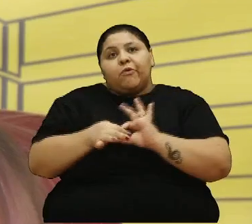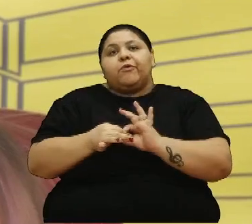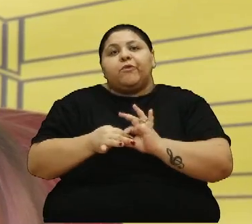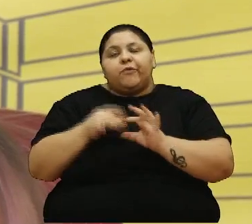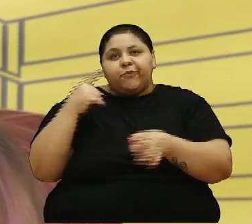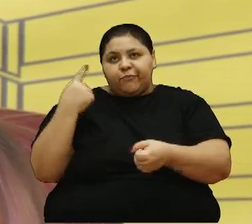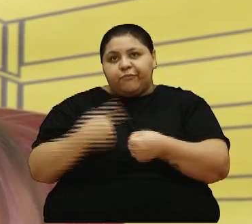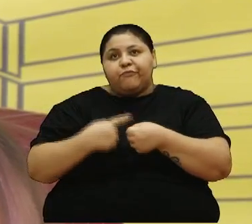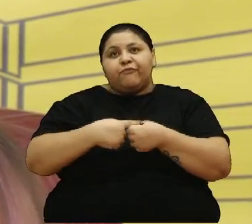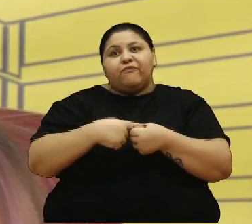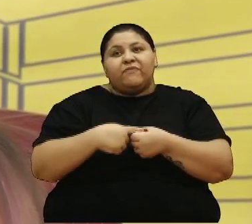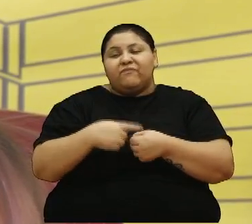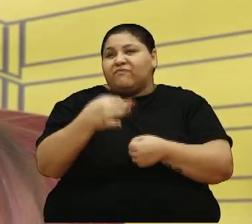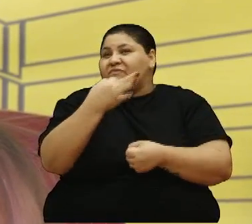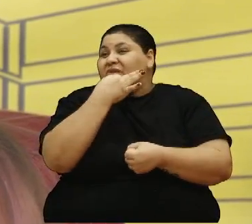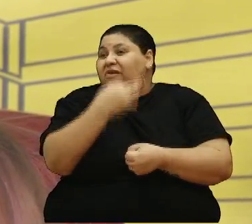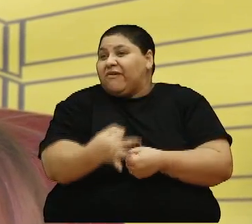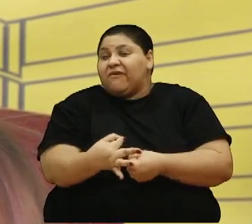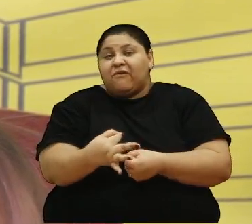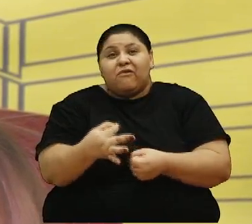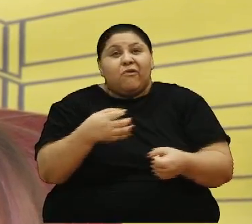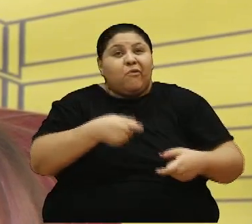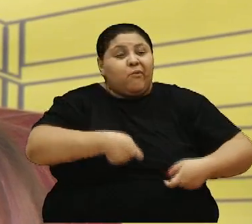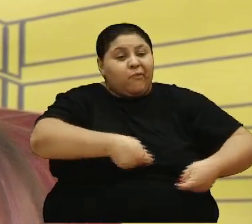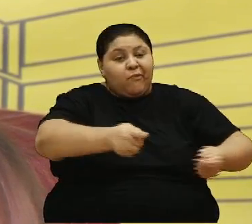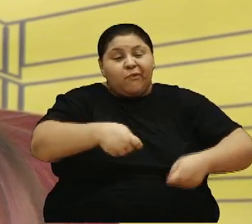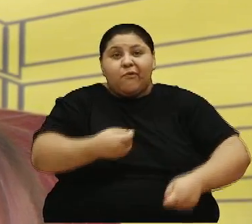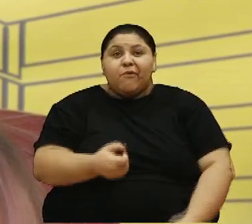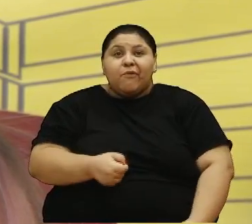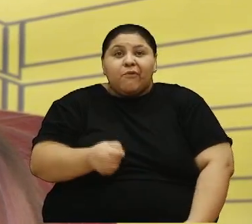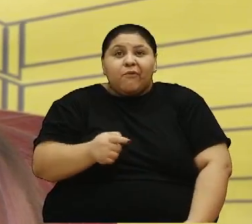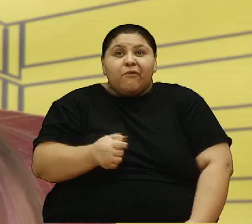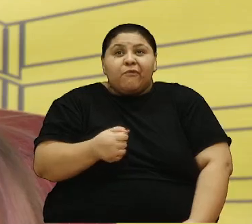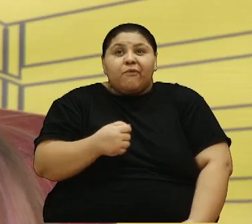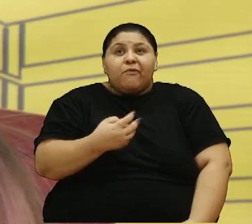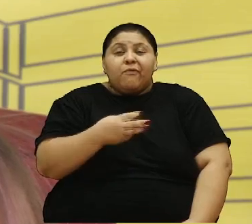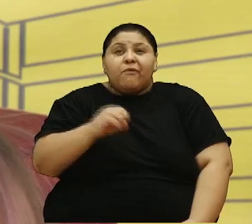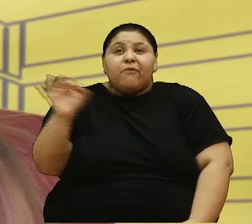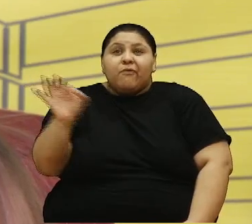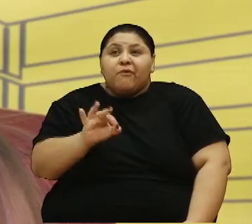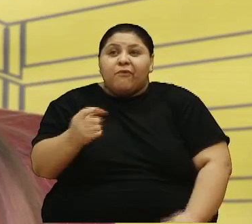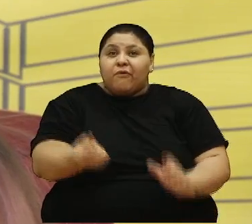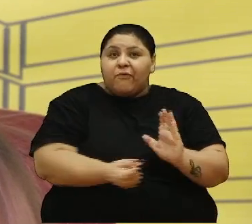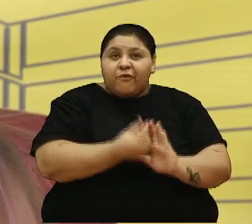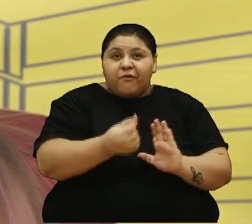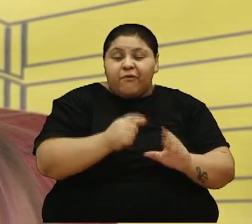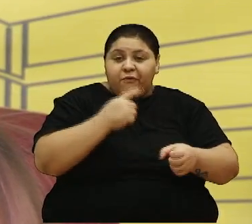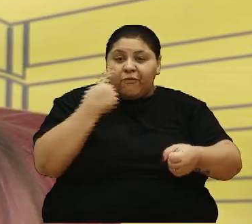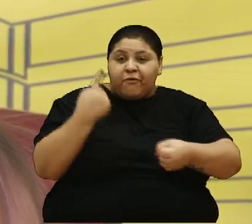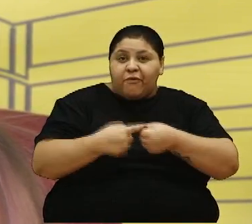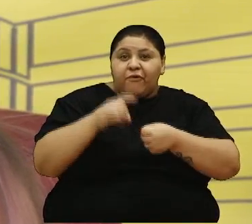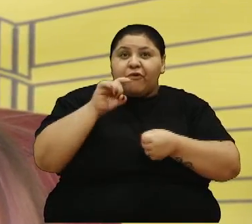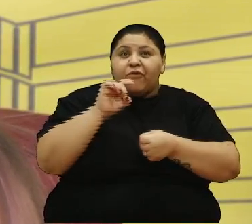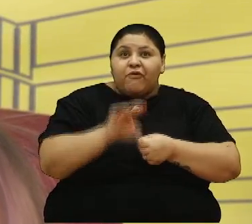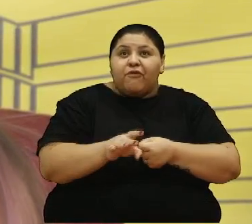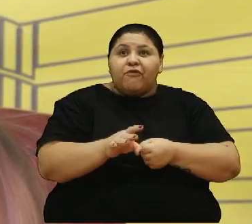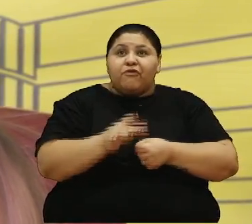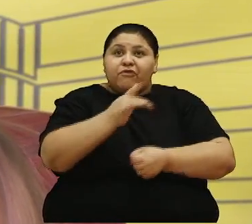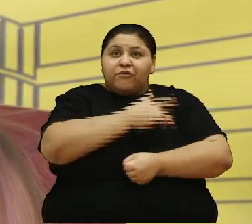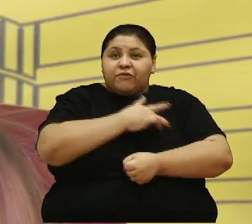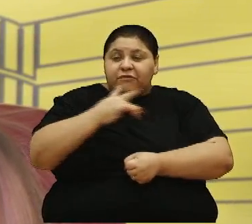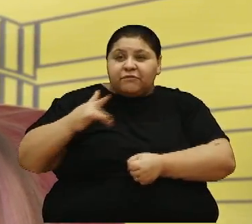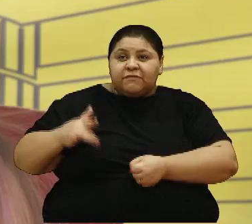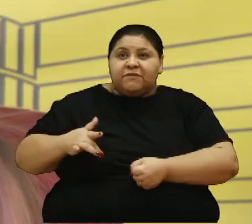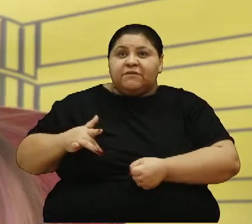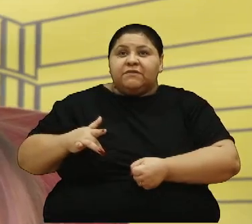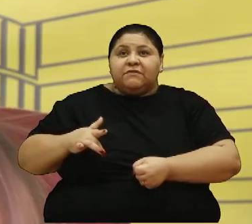cidade. É um absurdo que nós estejamos gastando quase 30% do orçamento do município só nas questões da saúde, sem